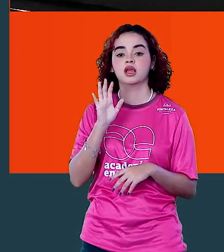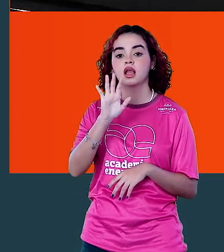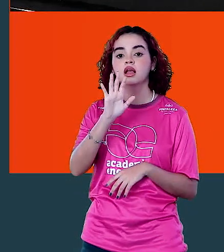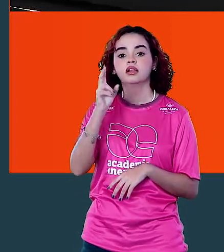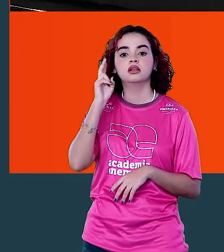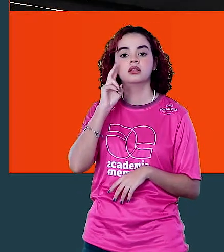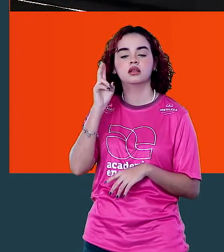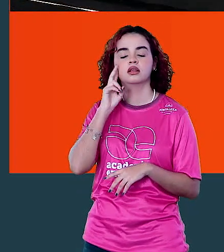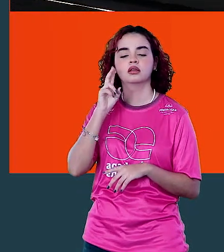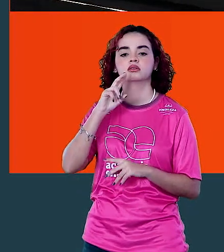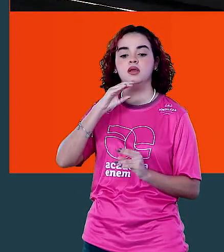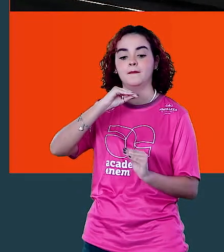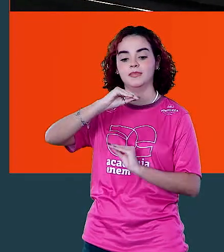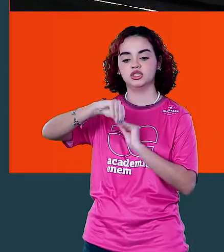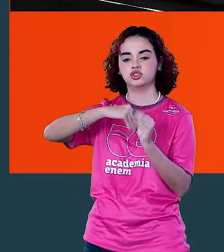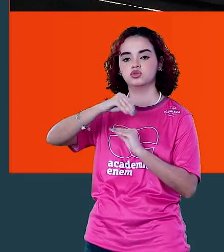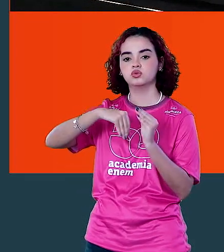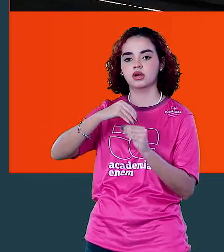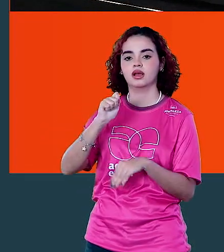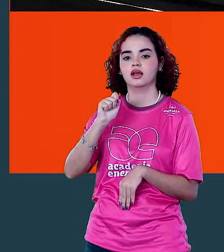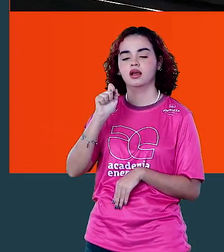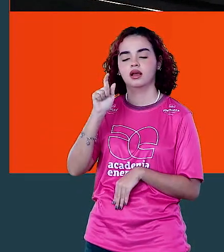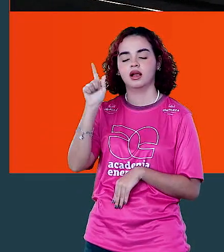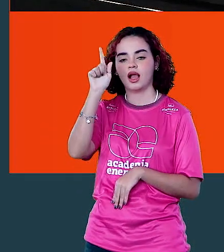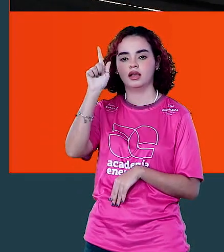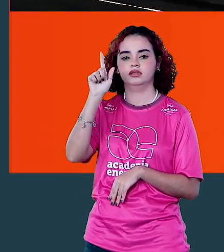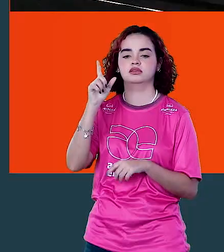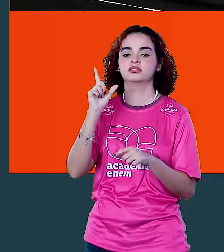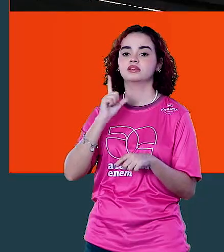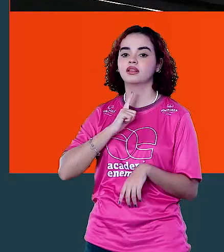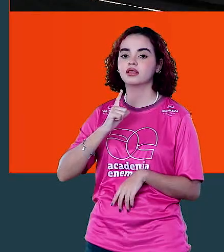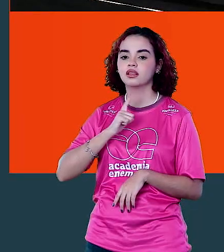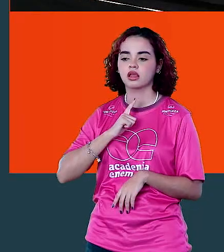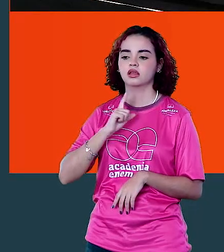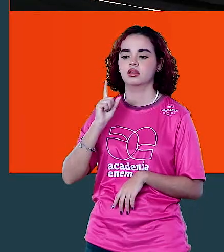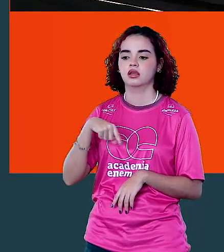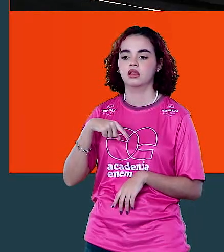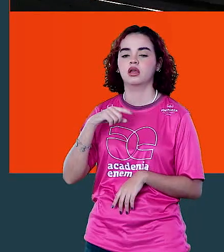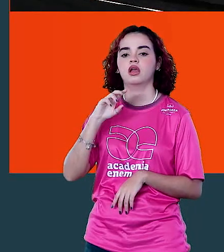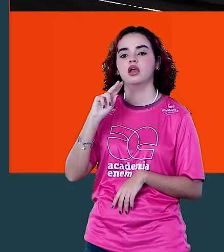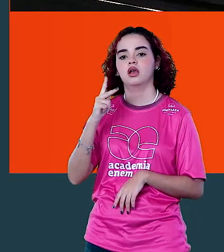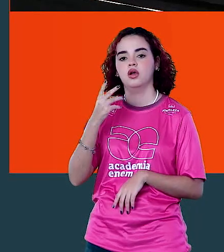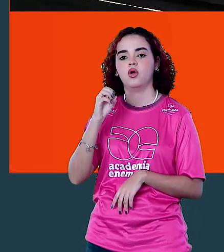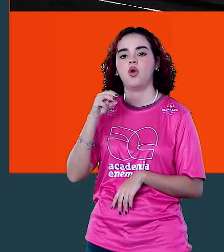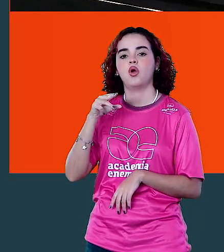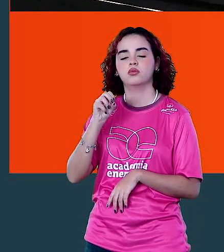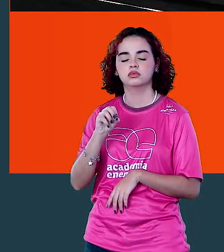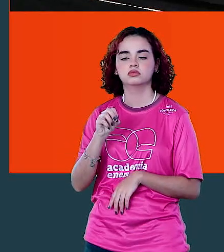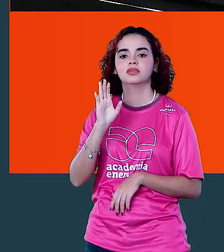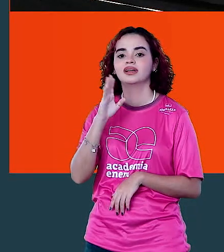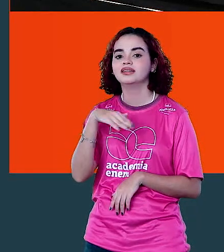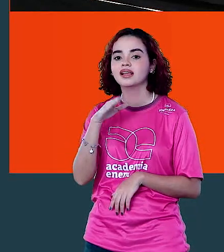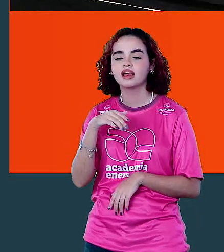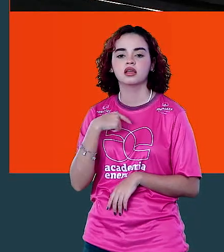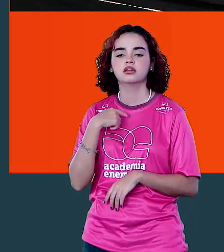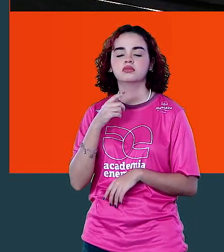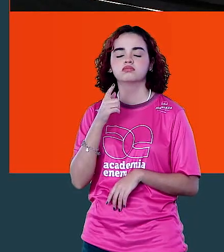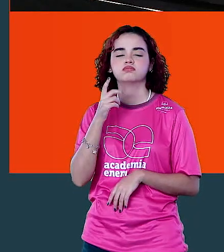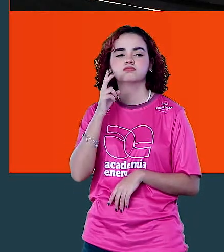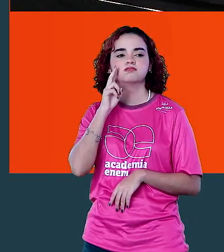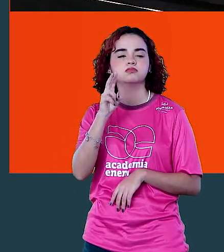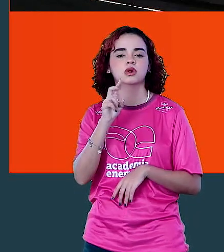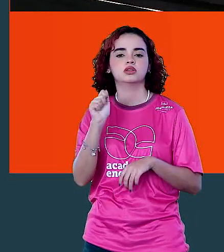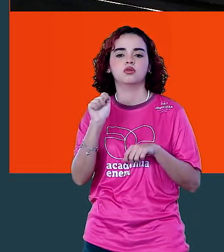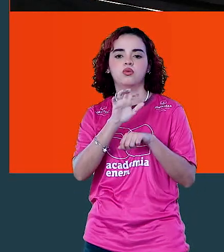envolve gases é homogênea. Mas Ed, eu vejo a fumaça. A fumaça que sai, por exemplo,